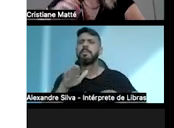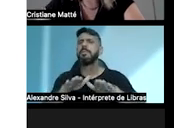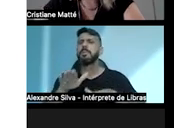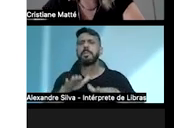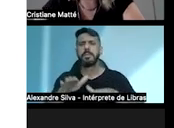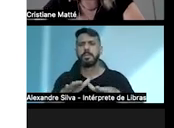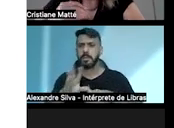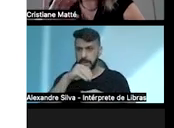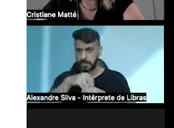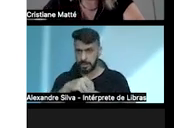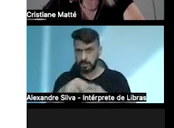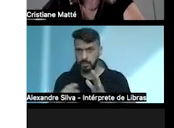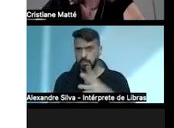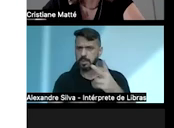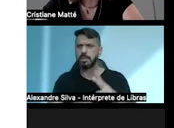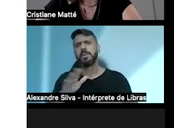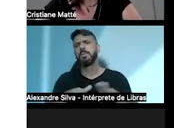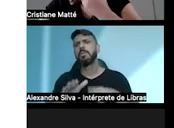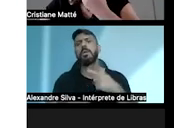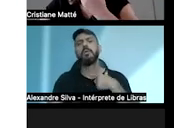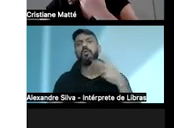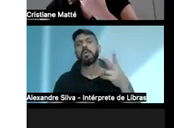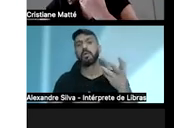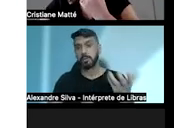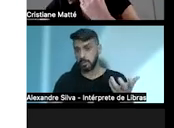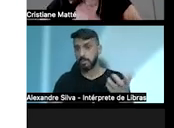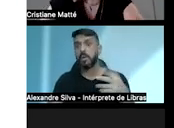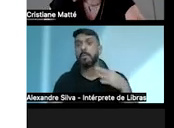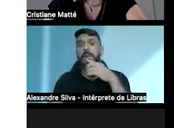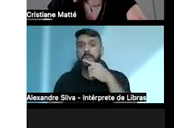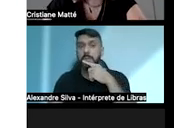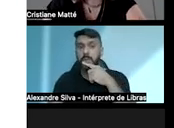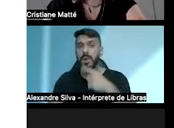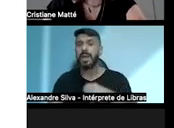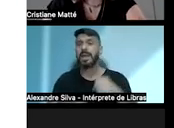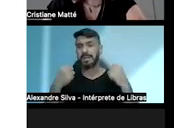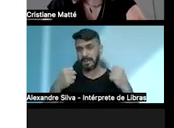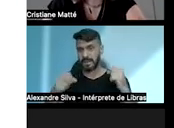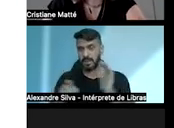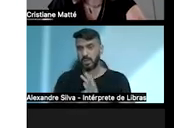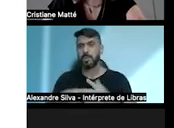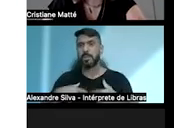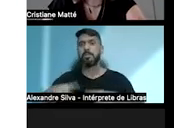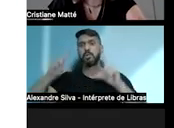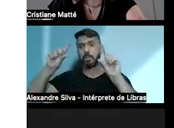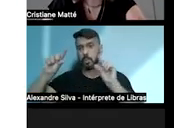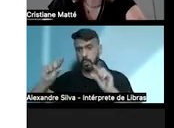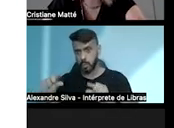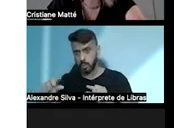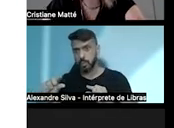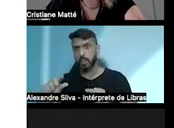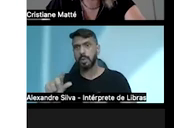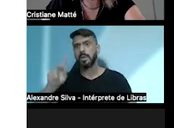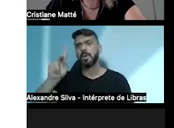lá dentro da caixinha delas e deixaram elas correr o quanto elas queriam. O que se observou? Que o exercício materno diminuía a quantidade de